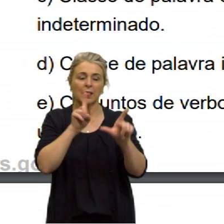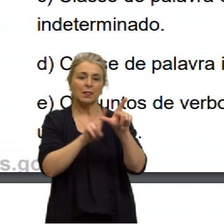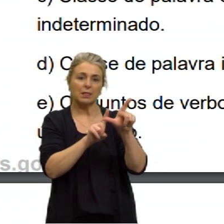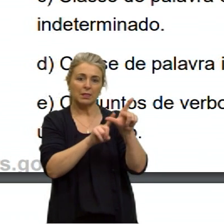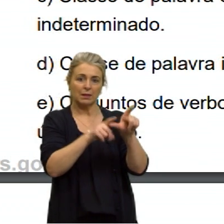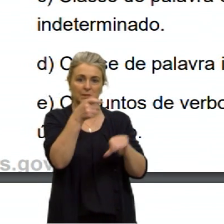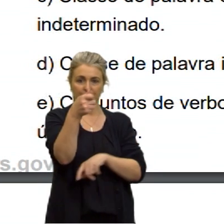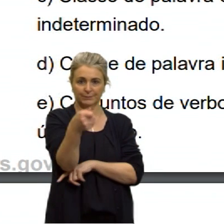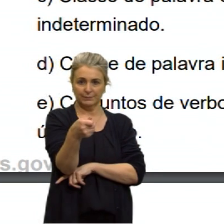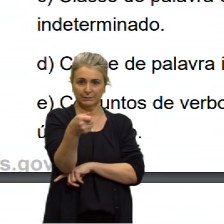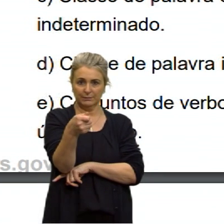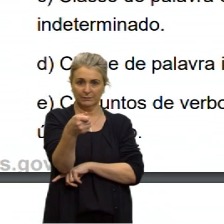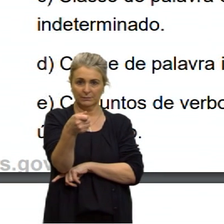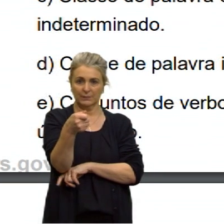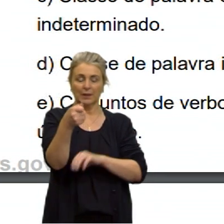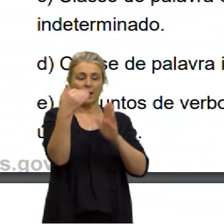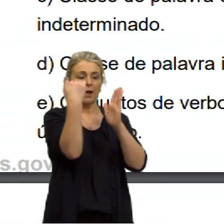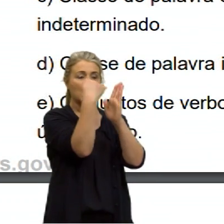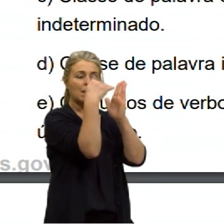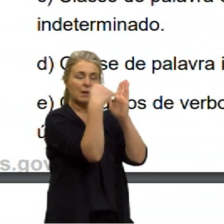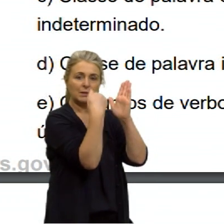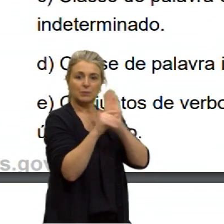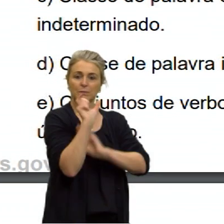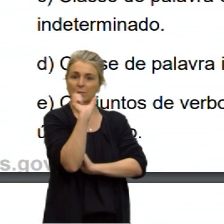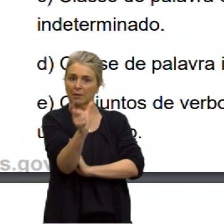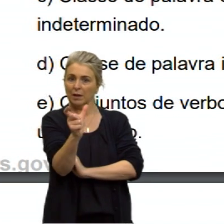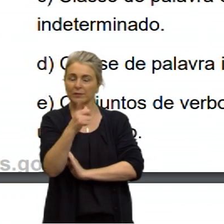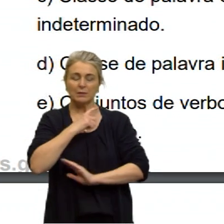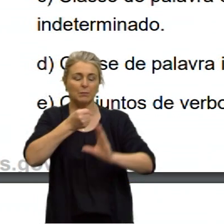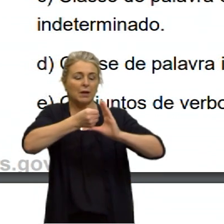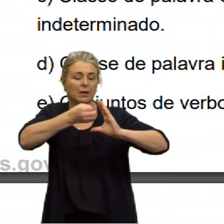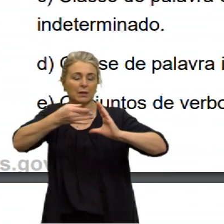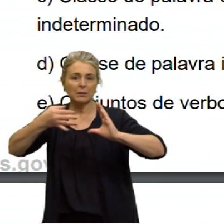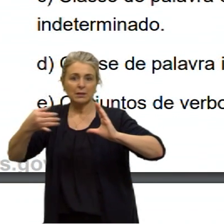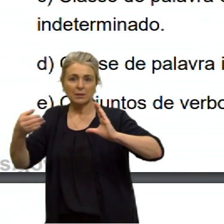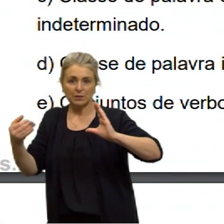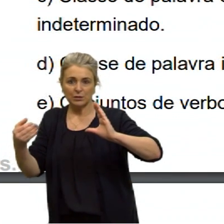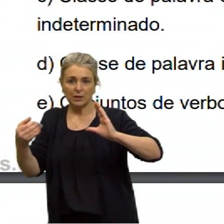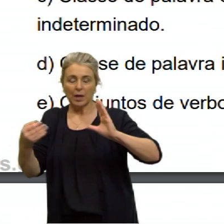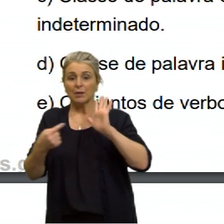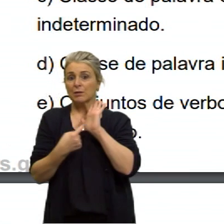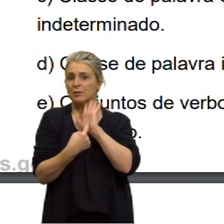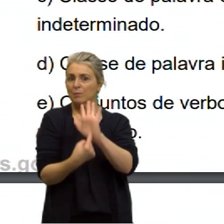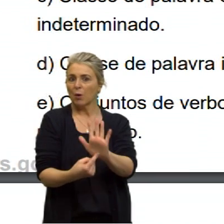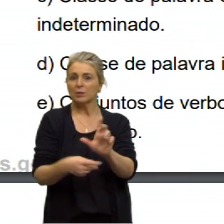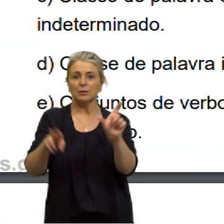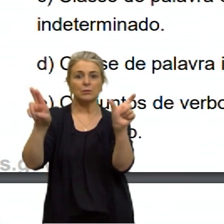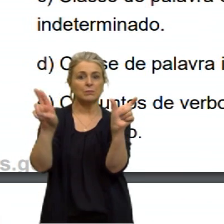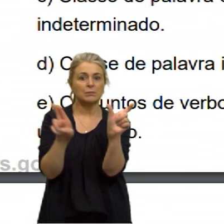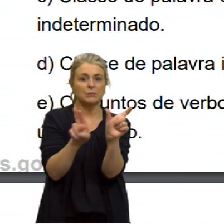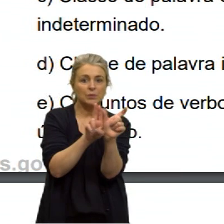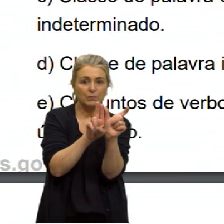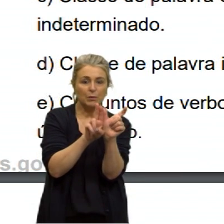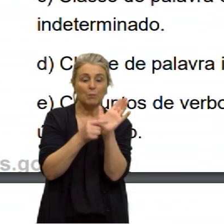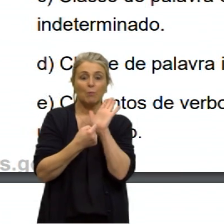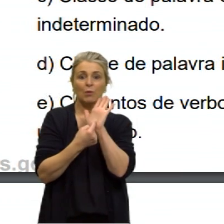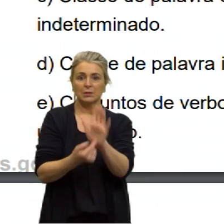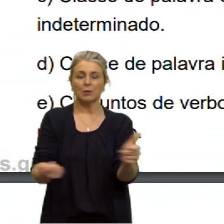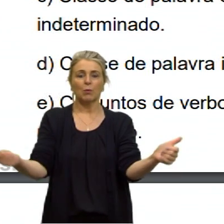lembrar classe de palavras que se caracteriza por de alimentar o substantivo atribuindo-lhes